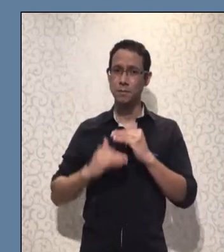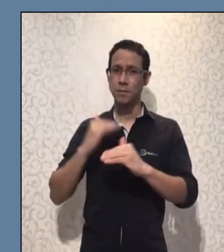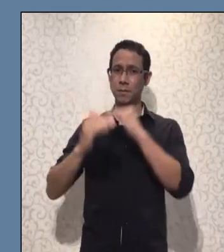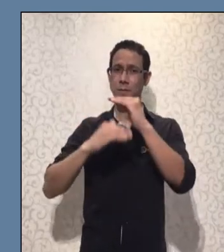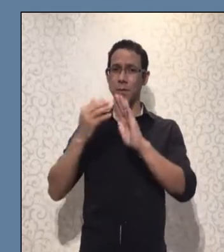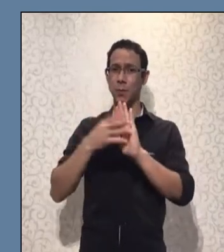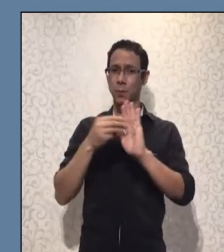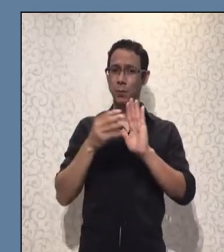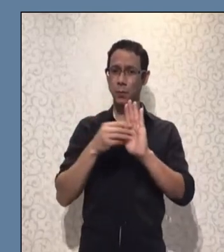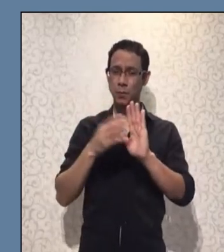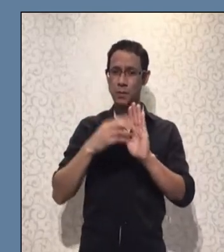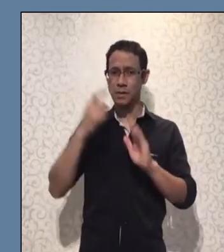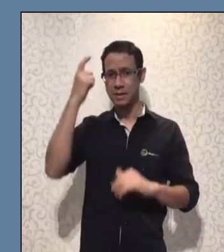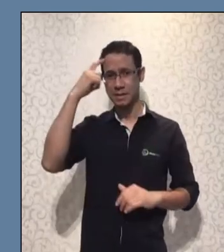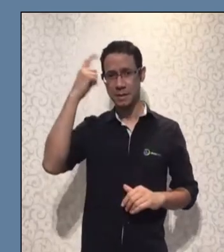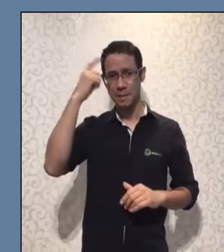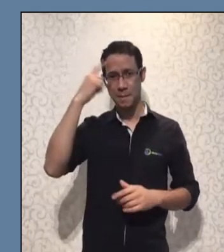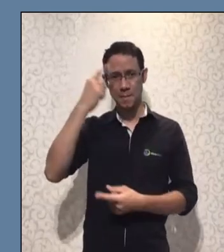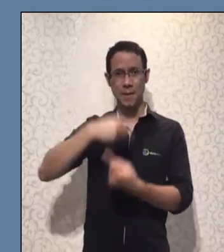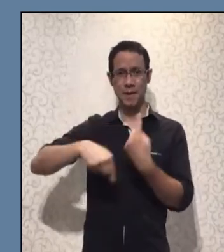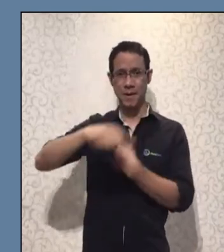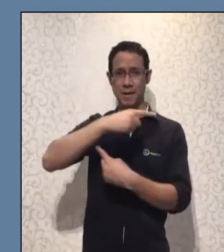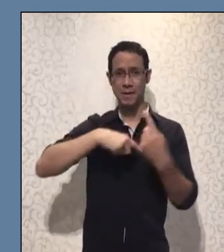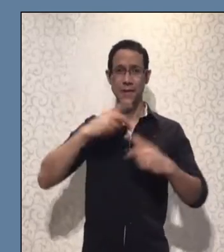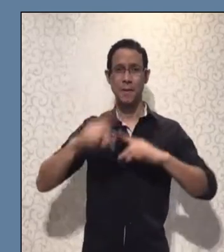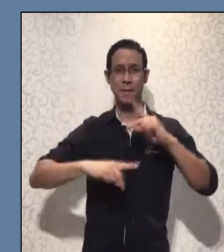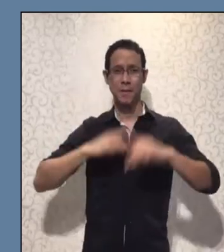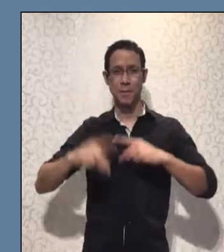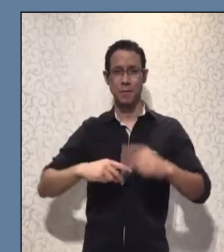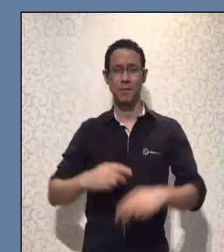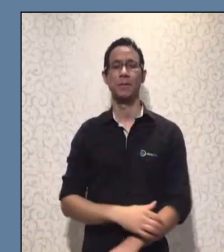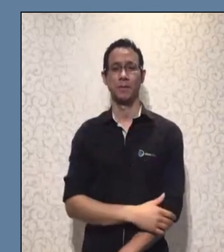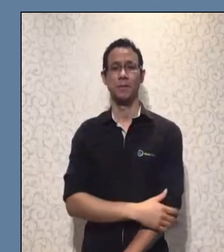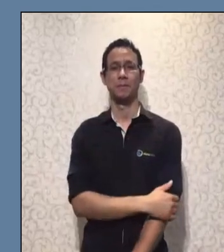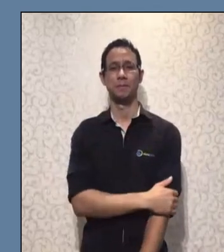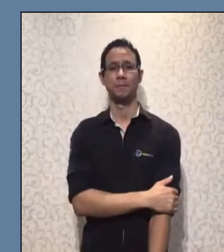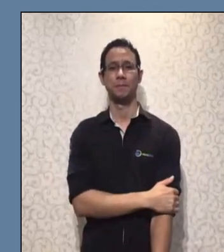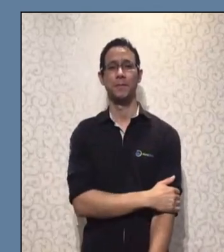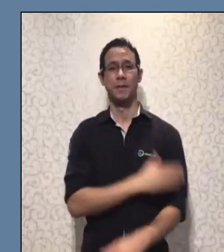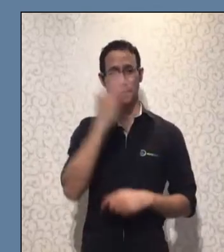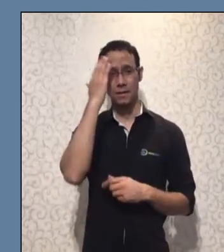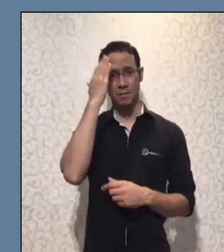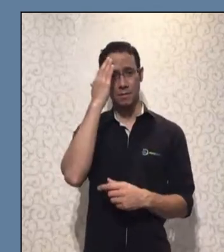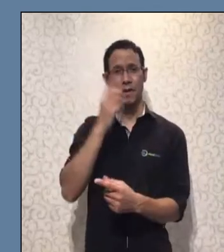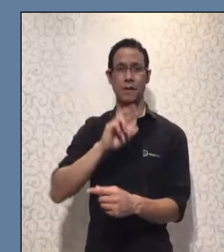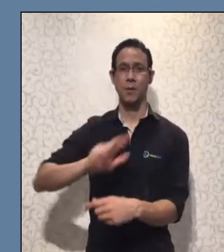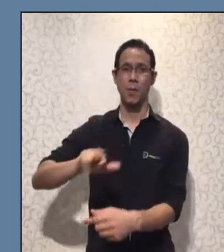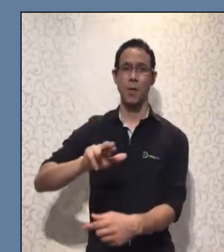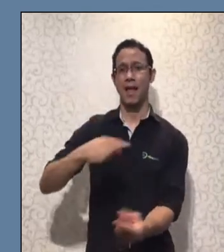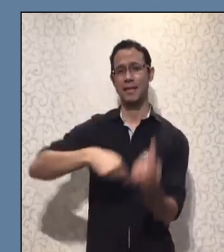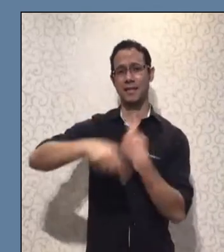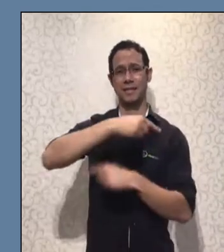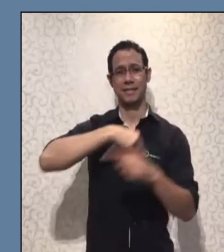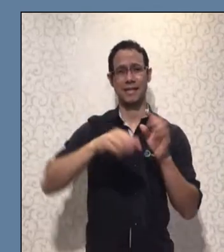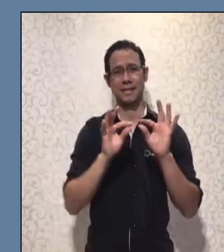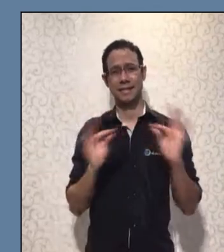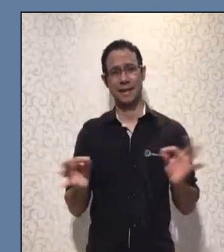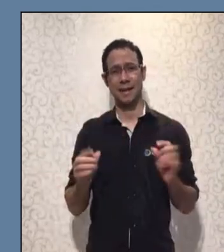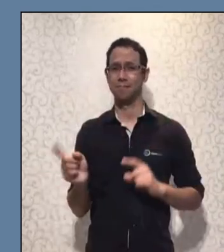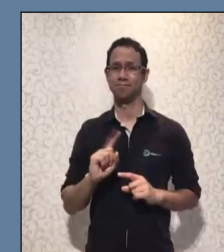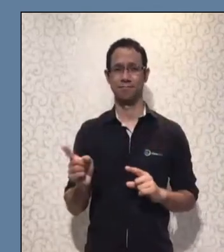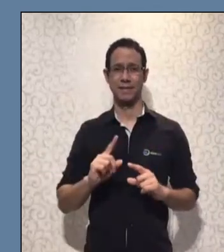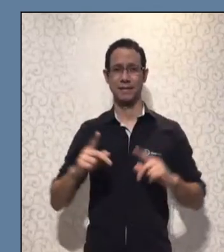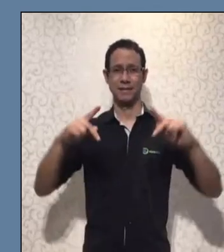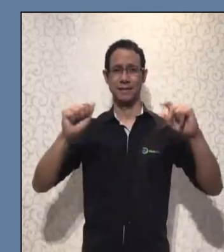de saberes e de relações com o público. No entanto, sabemos que essa não é uma relação tão simples ou tão pacificada, né? A gente pode